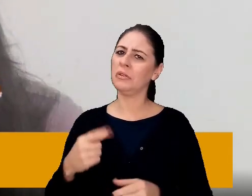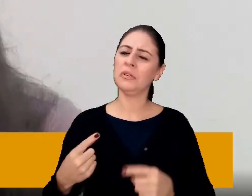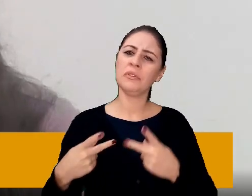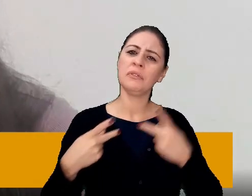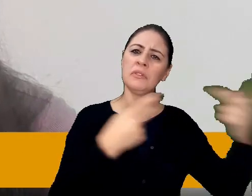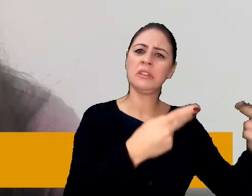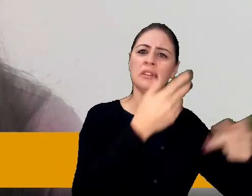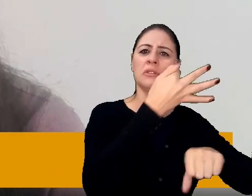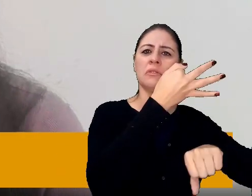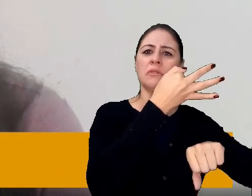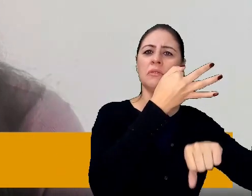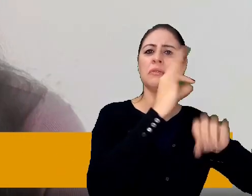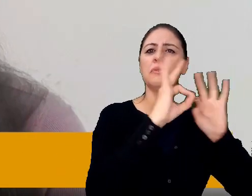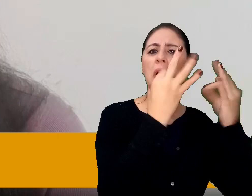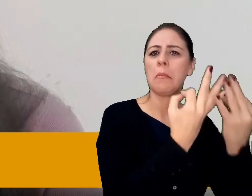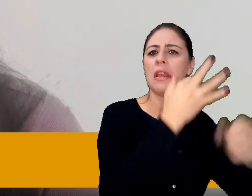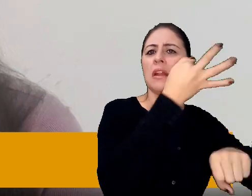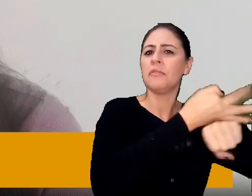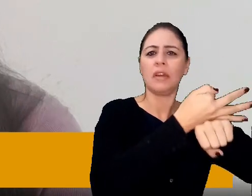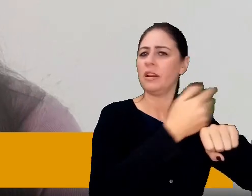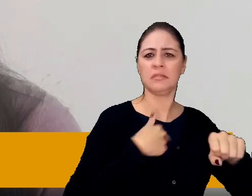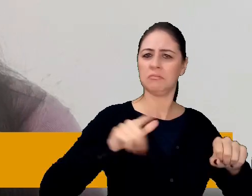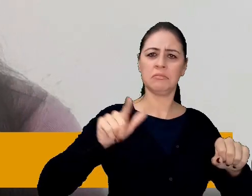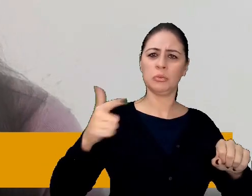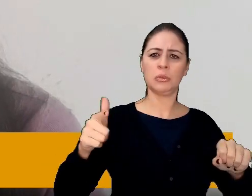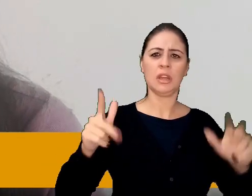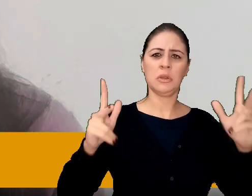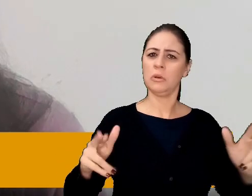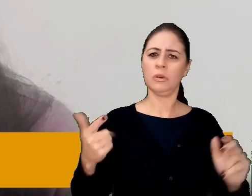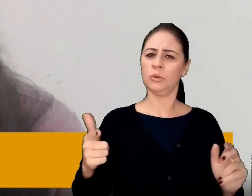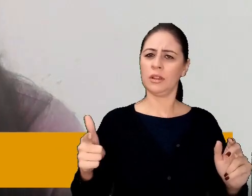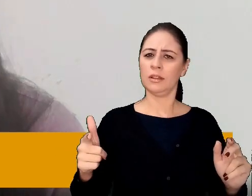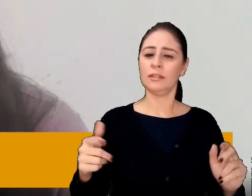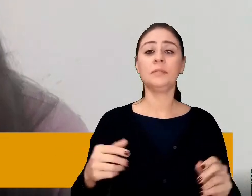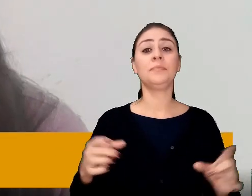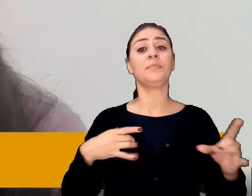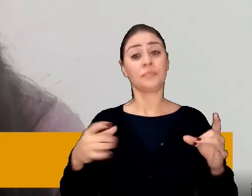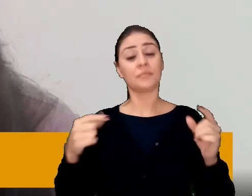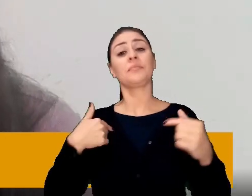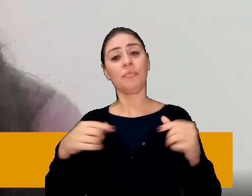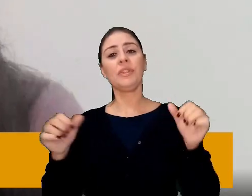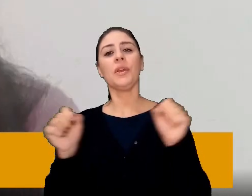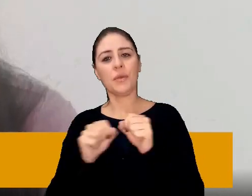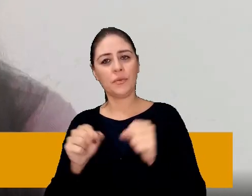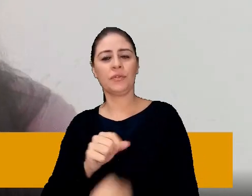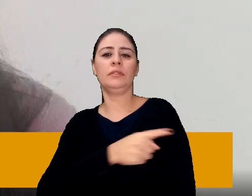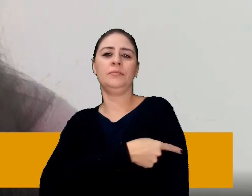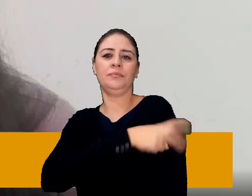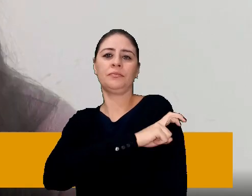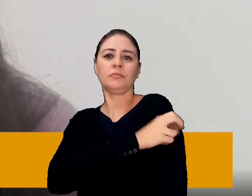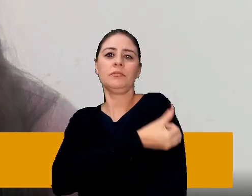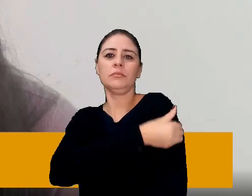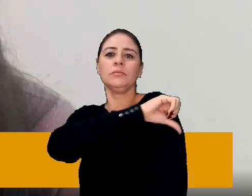sabe? E eu fiz o ensino médio, o primário, fundamental e ensino médio em rede